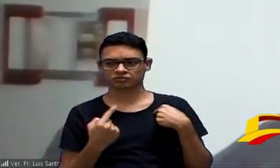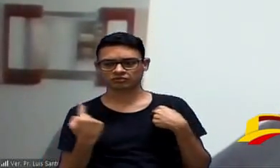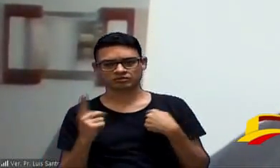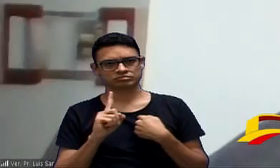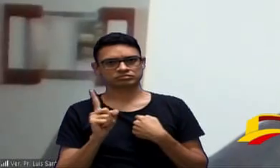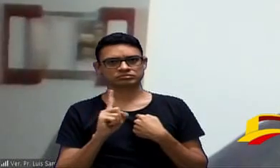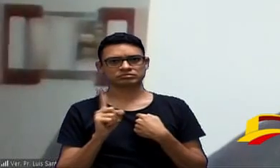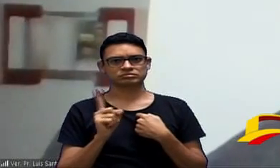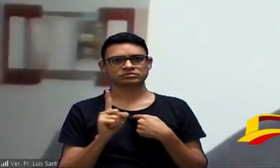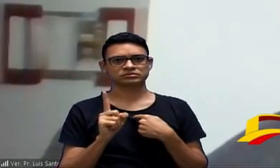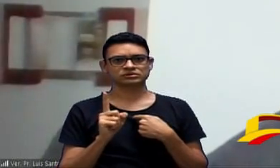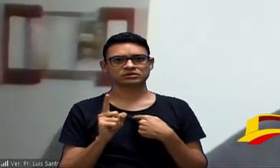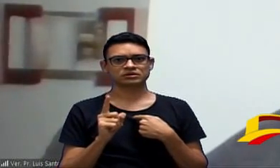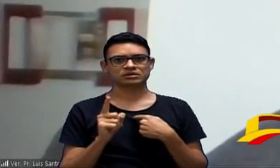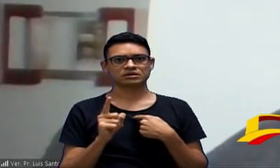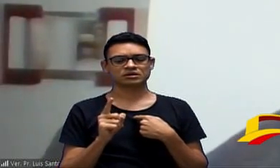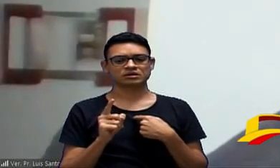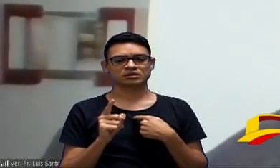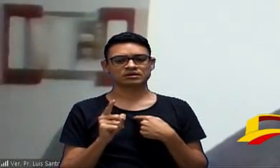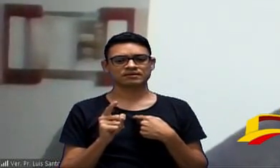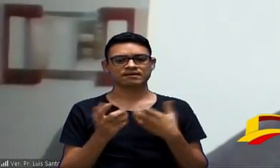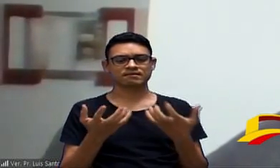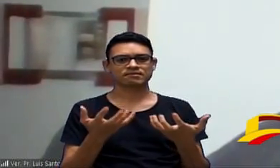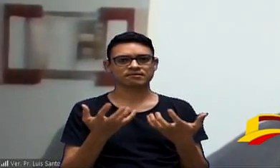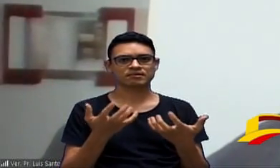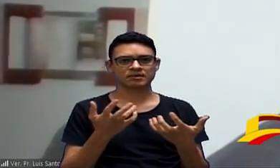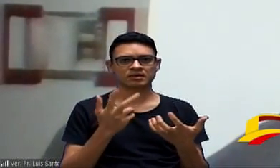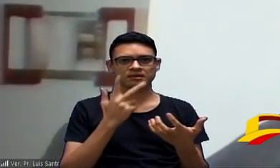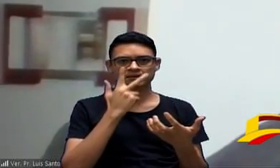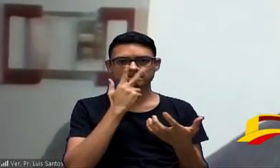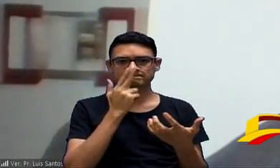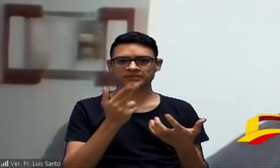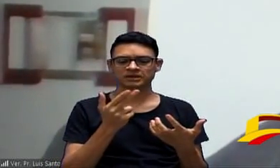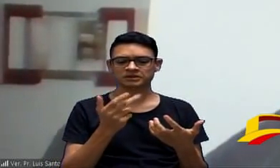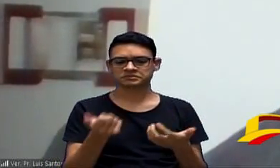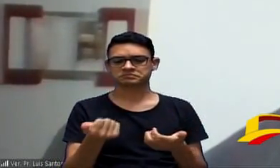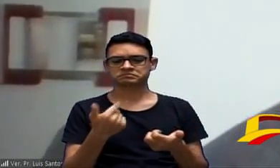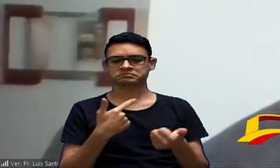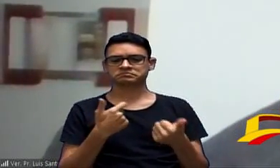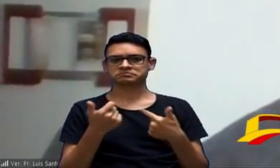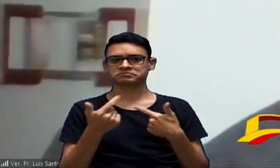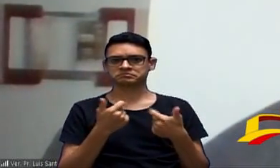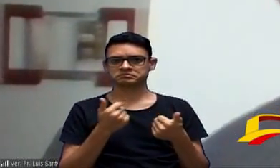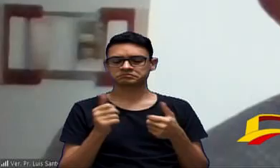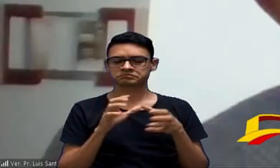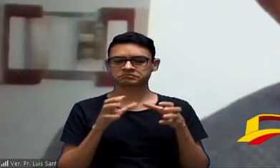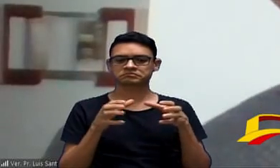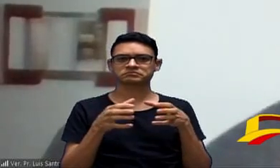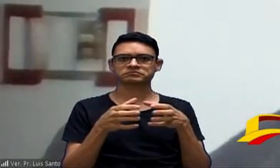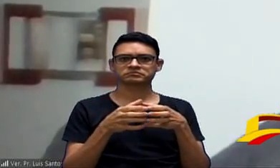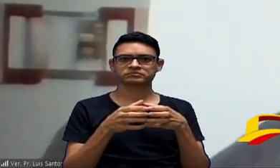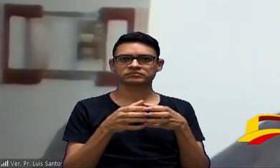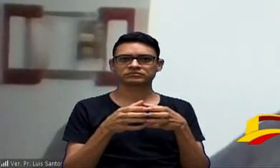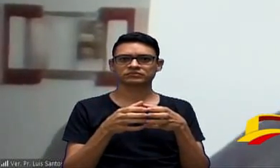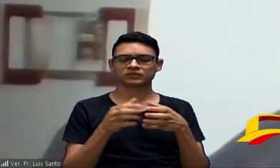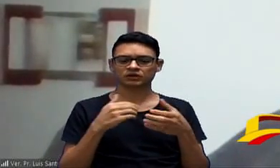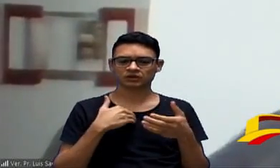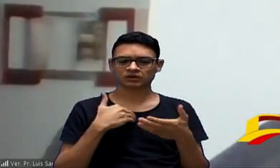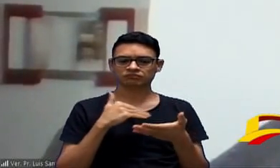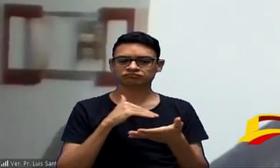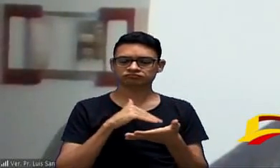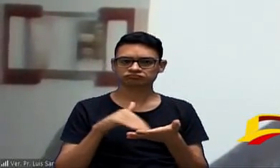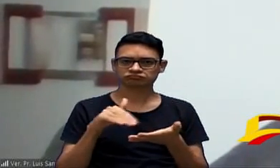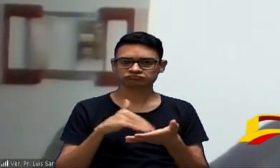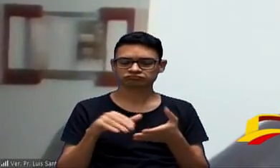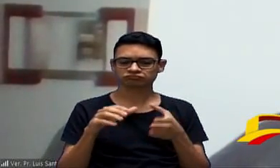Agora, vim querer desqualificar o trabalho da secretaria, que eu, como presidente da comissão e os